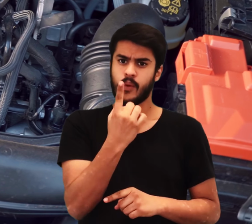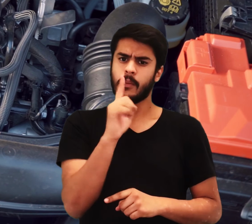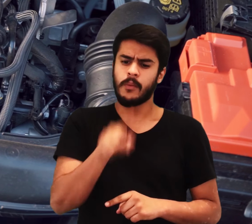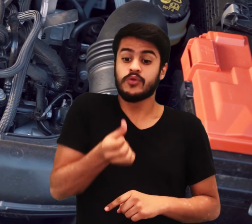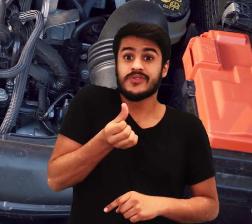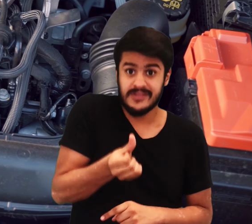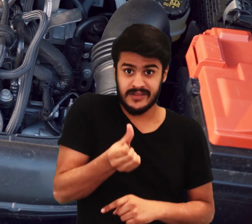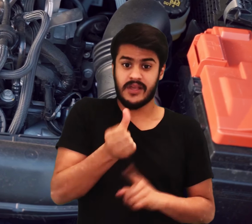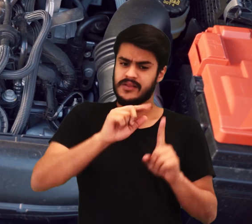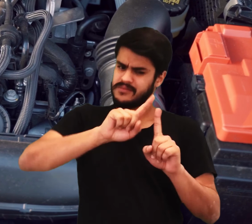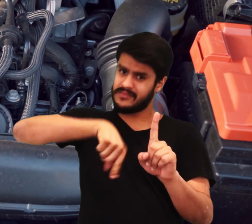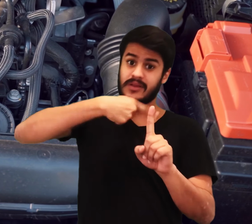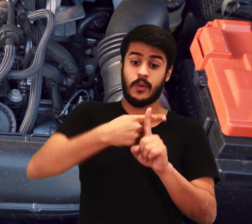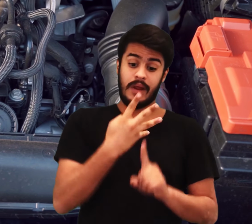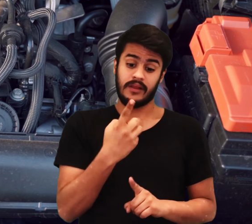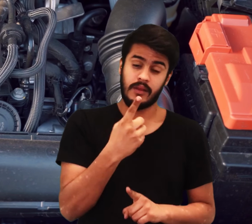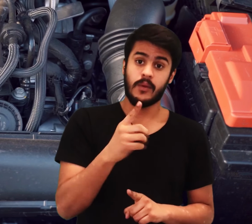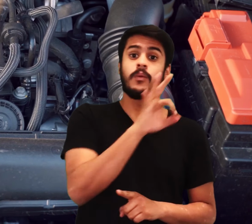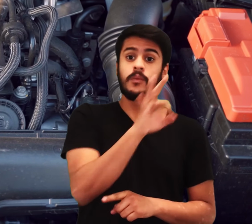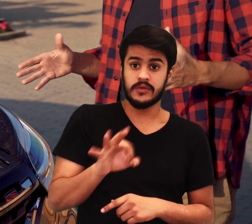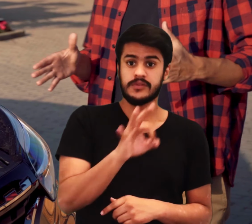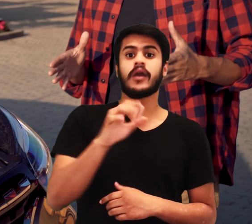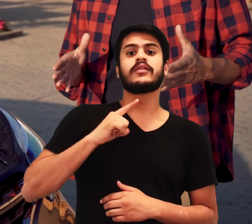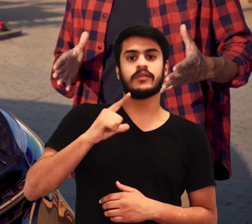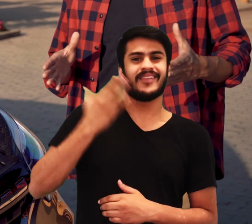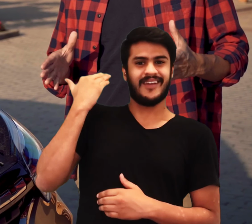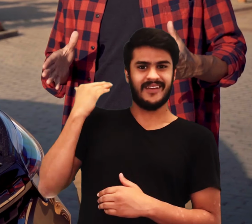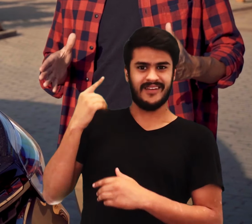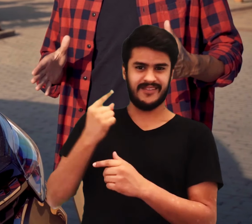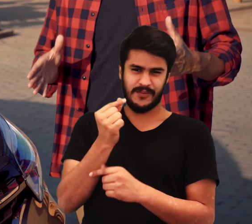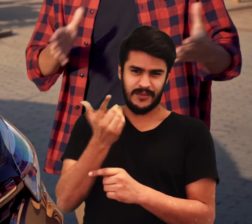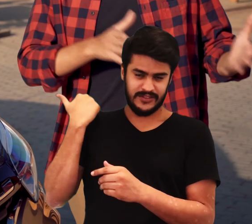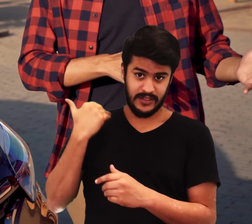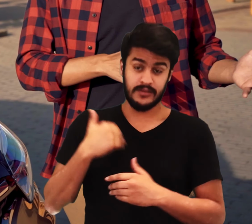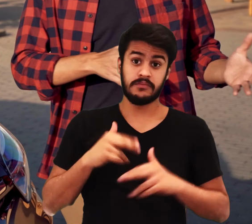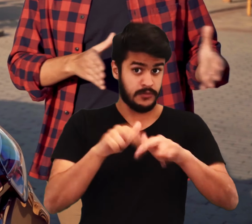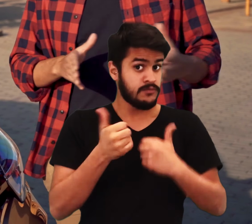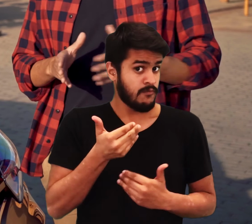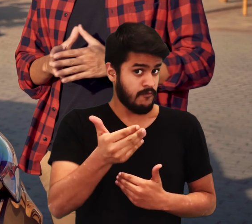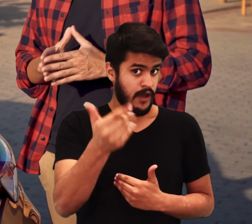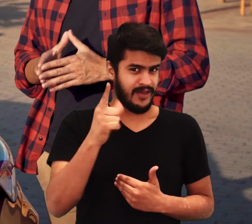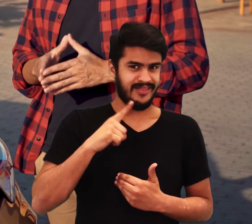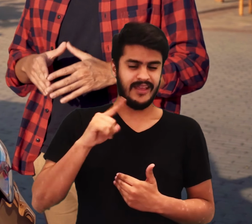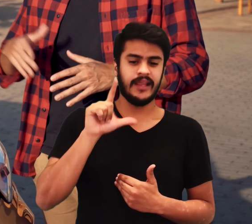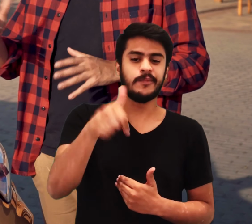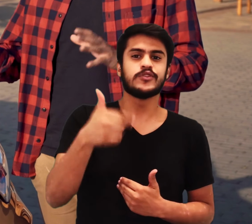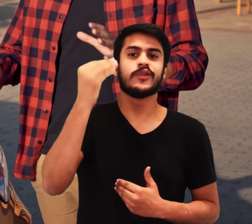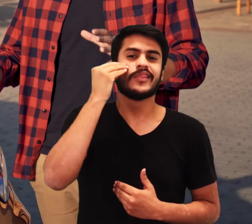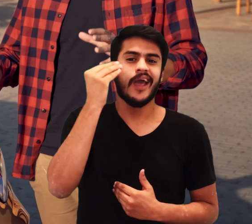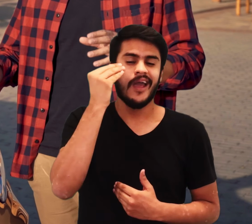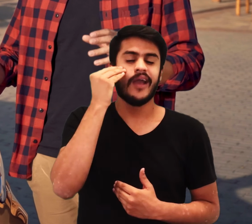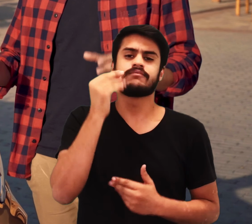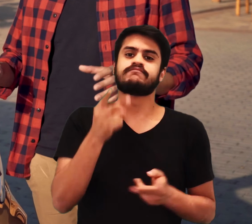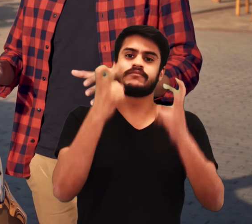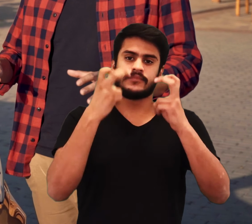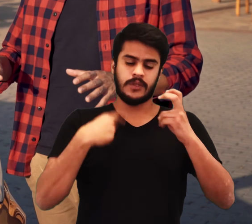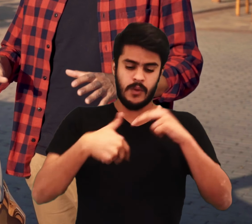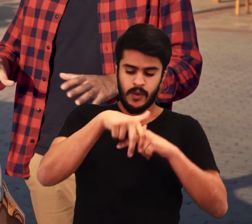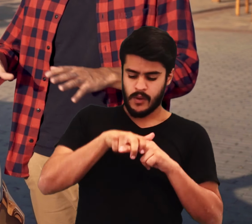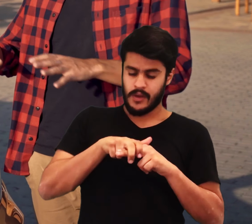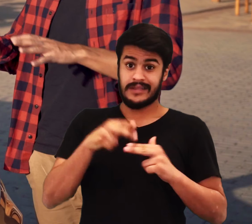41% de torque, que fazia o dobro do torque que a gente via em relação ao motor 1.6 e 6 válvulas. Então como vocês vão ver aí no test